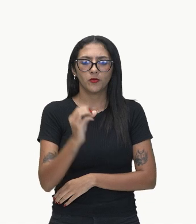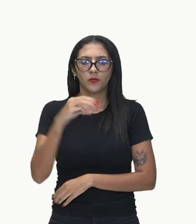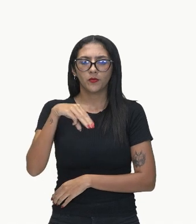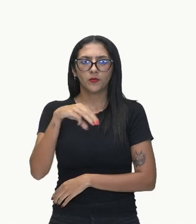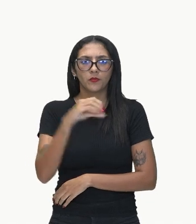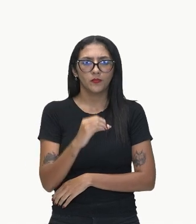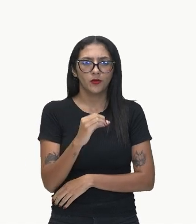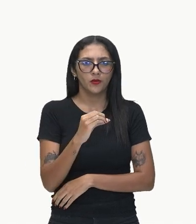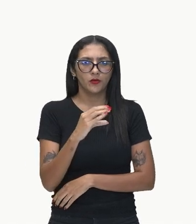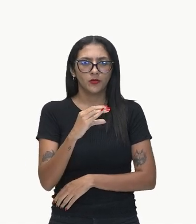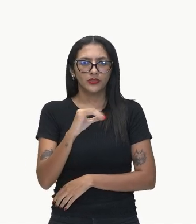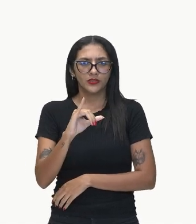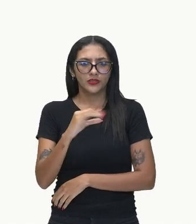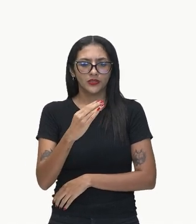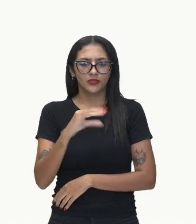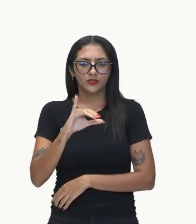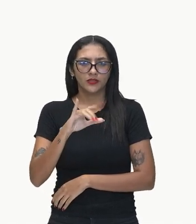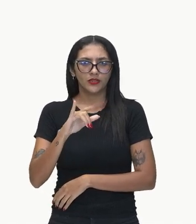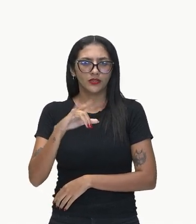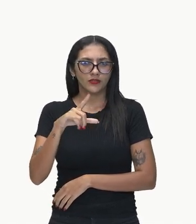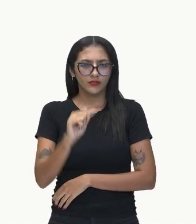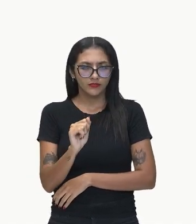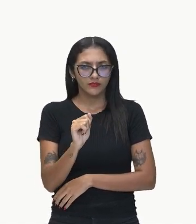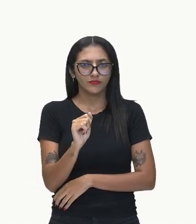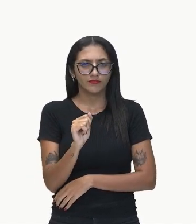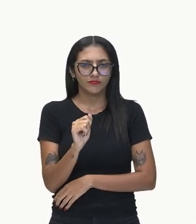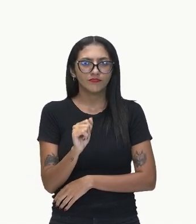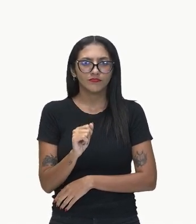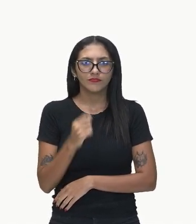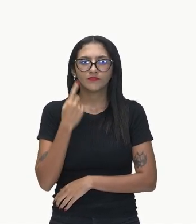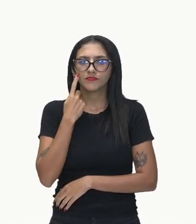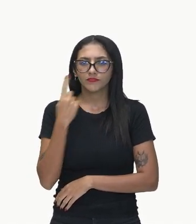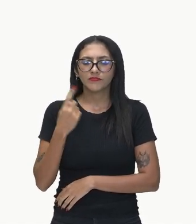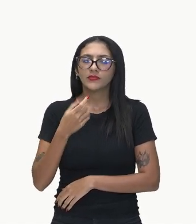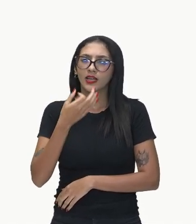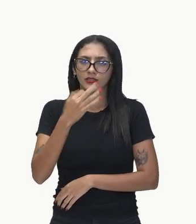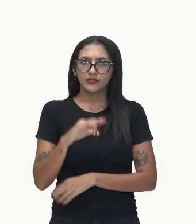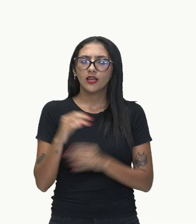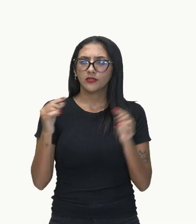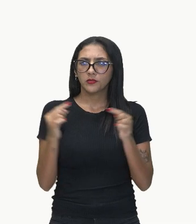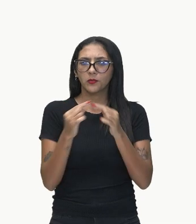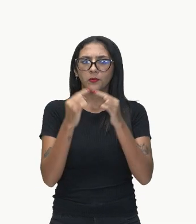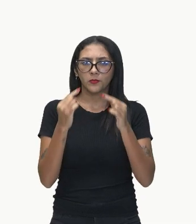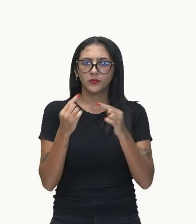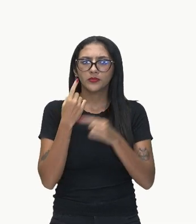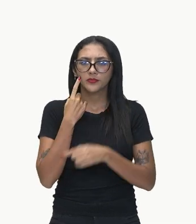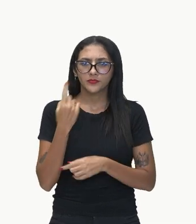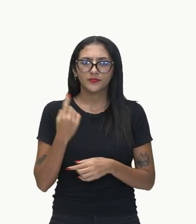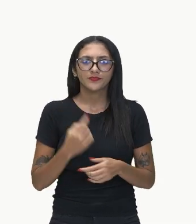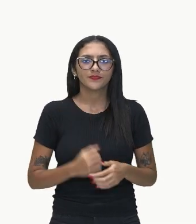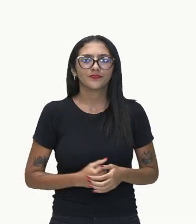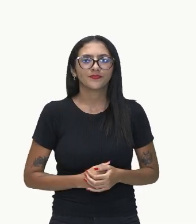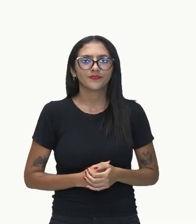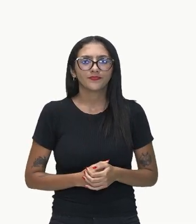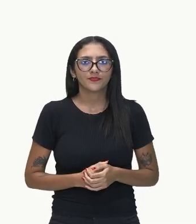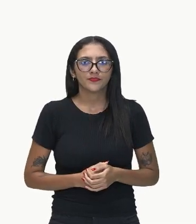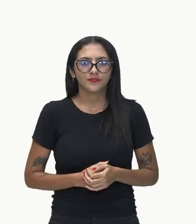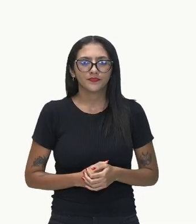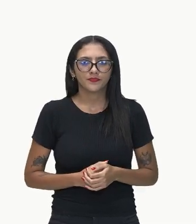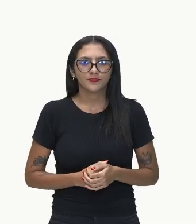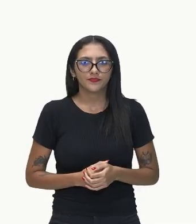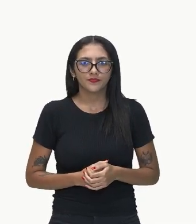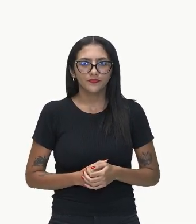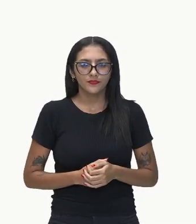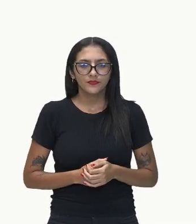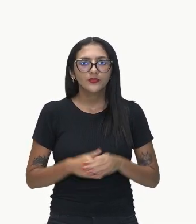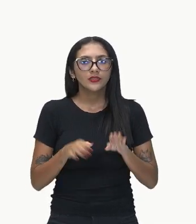cadeia fechada, então ela é homocíclica. Essa daqui é uma cadeia homocíclica. Quando na